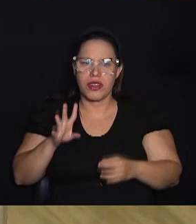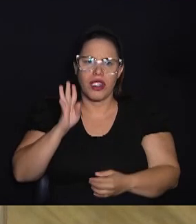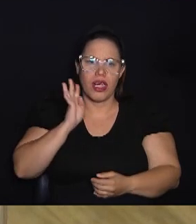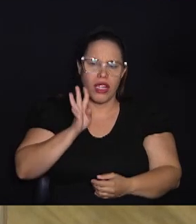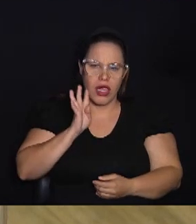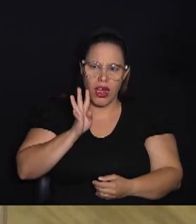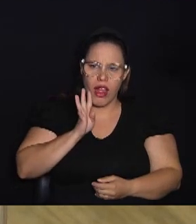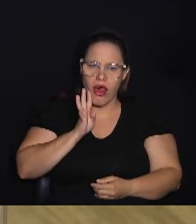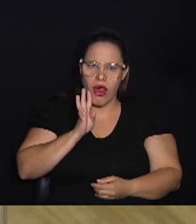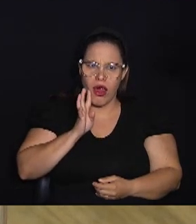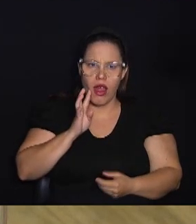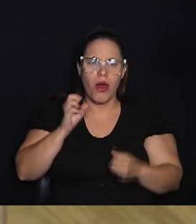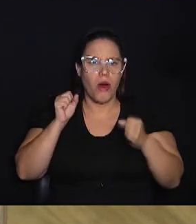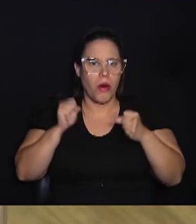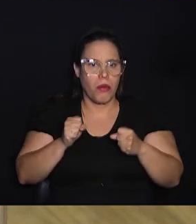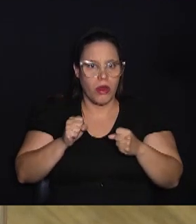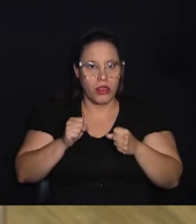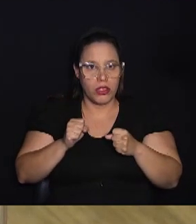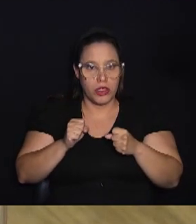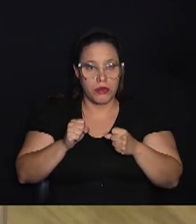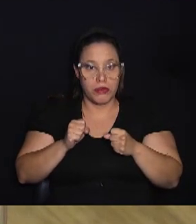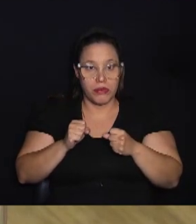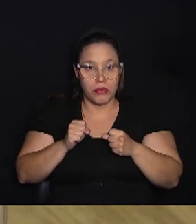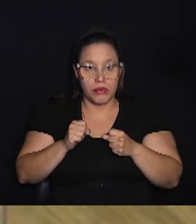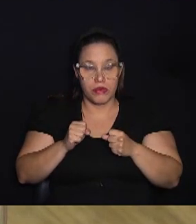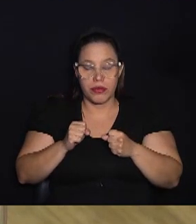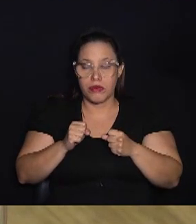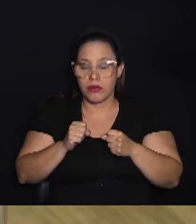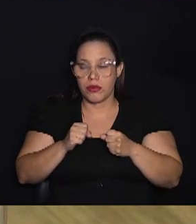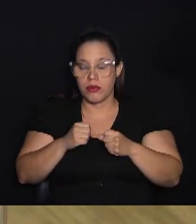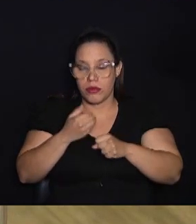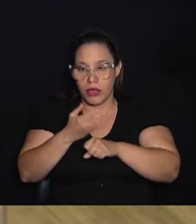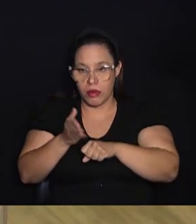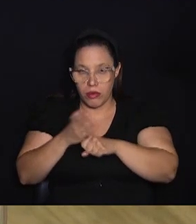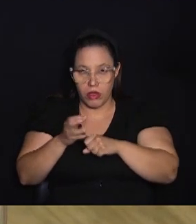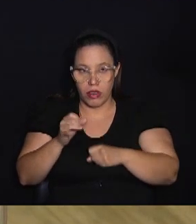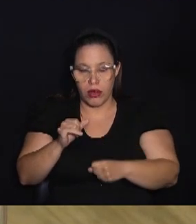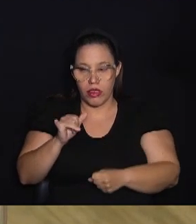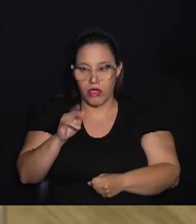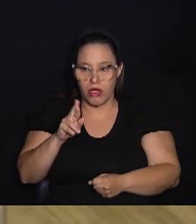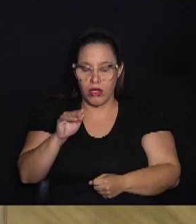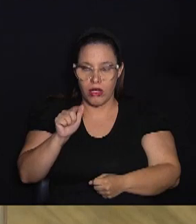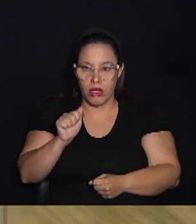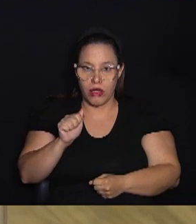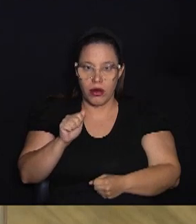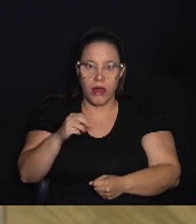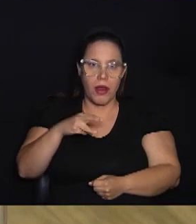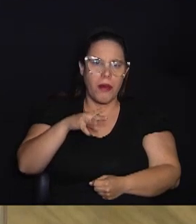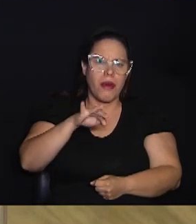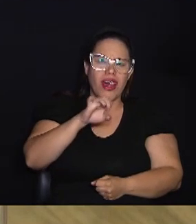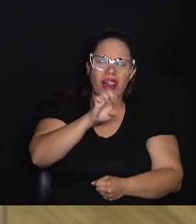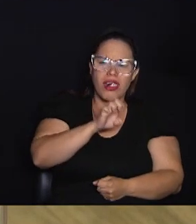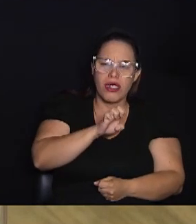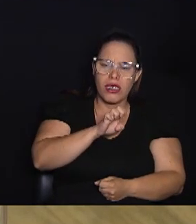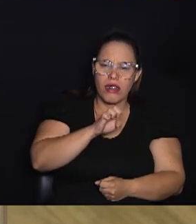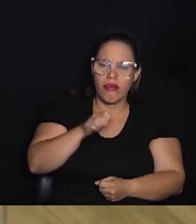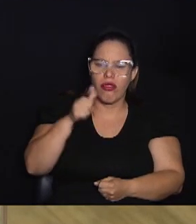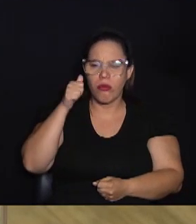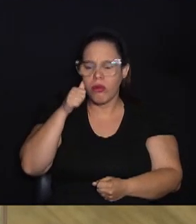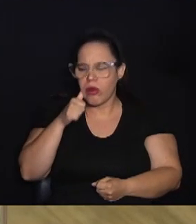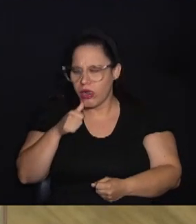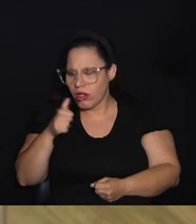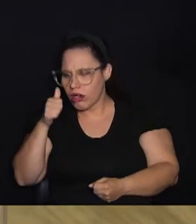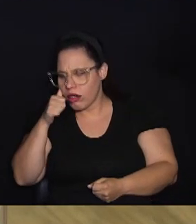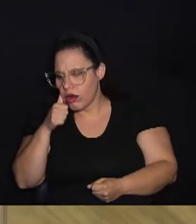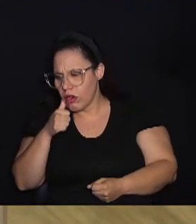gente saber que a gente pode se preparar para yoga daqui a pouquinho eu vou passar uma nota aqui mas antes eu quero saber do Marie a gente fala muito sobre mulheres né